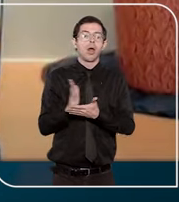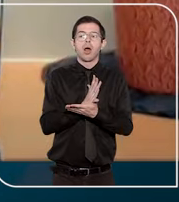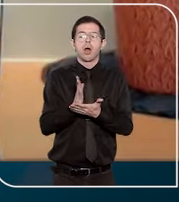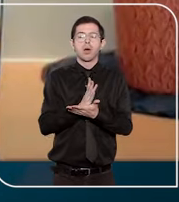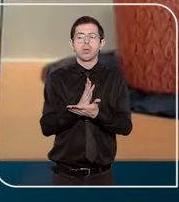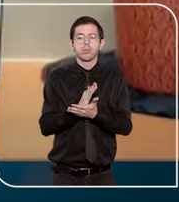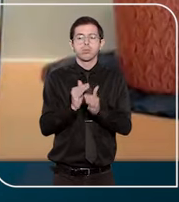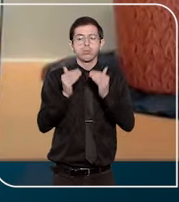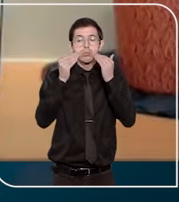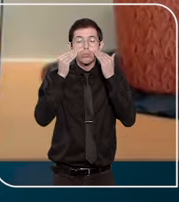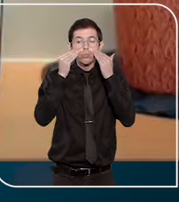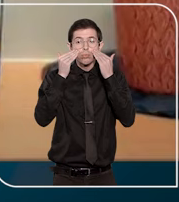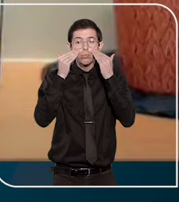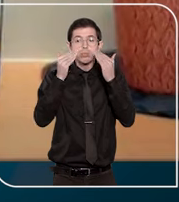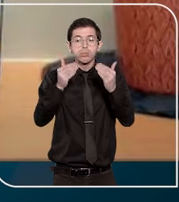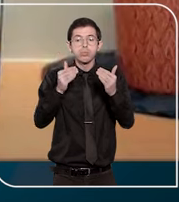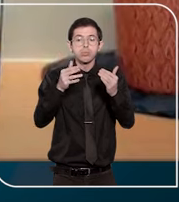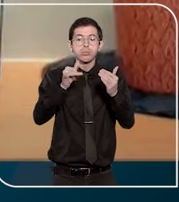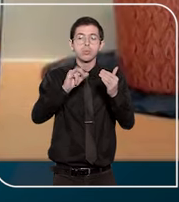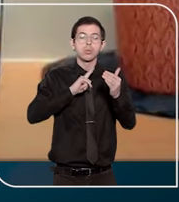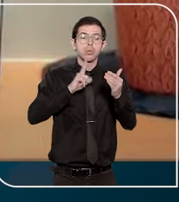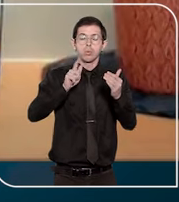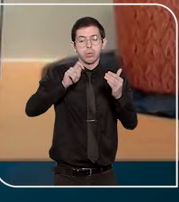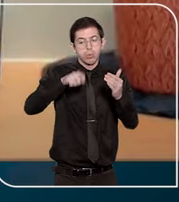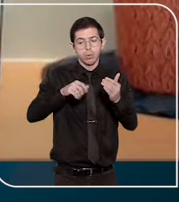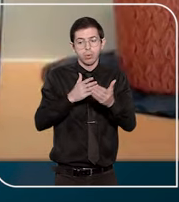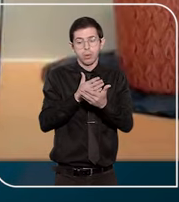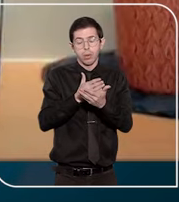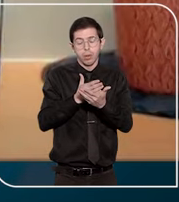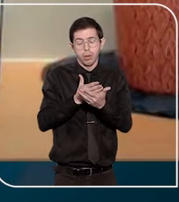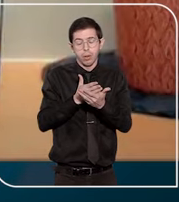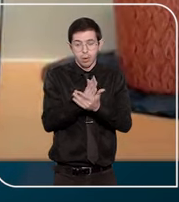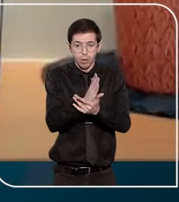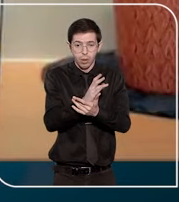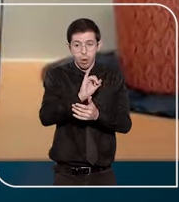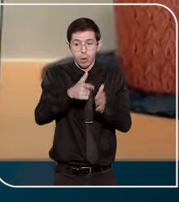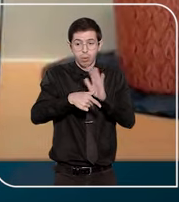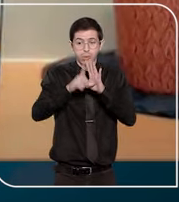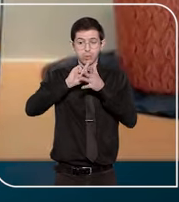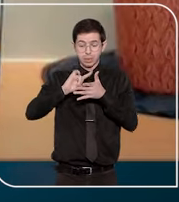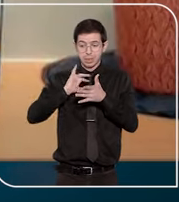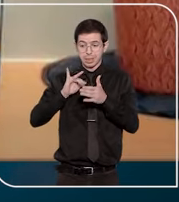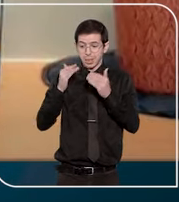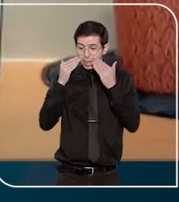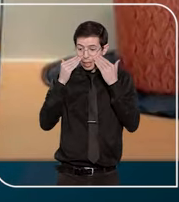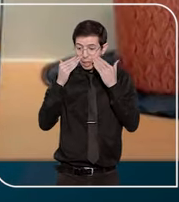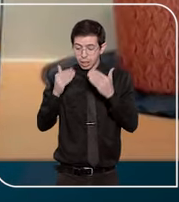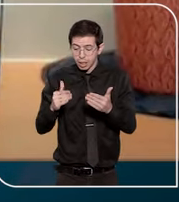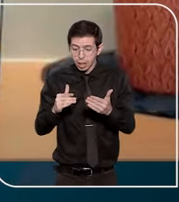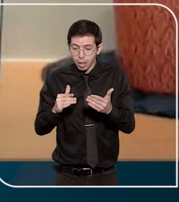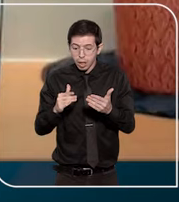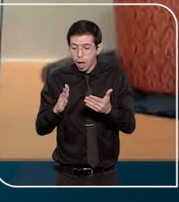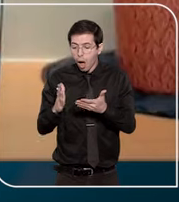é obstado o óbice de admissibilidade ou, antes disso mesmo, já apresenta